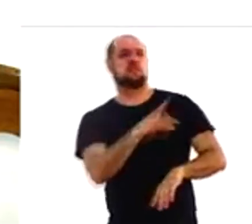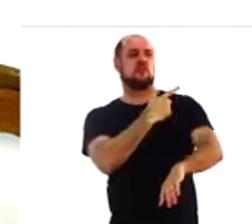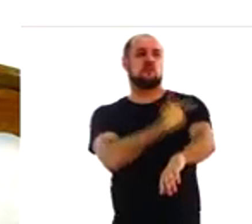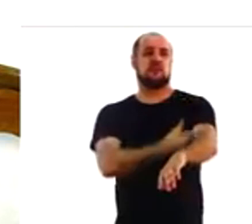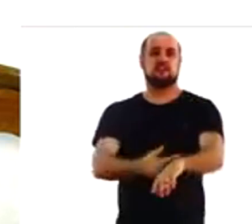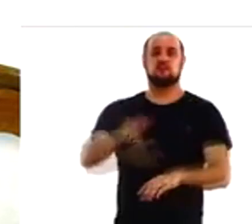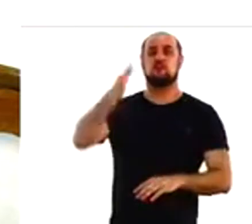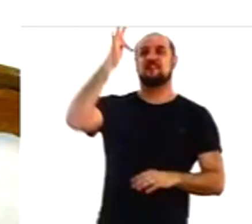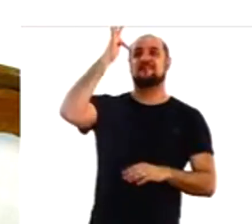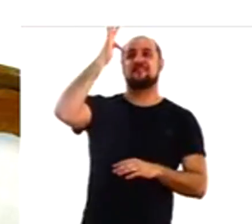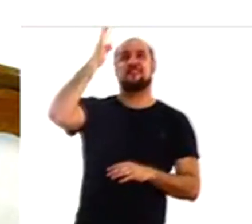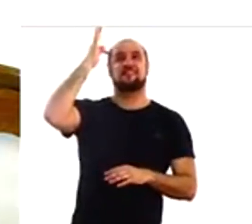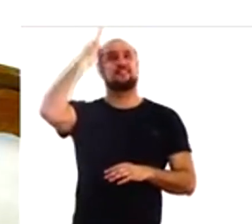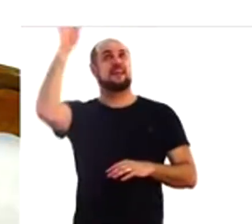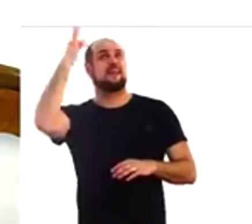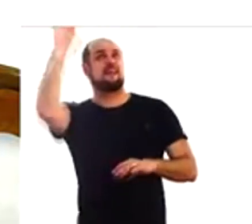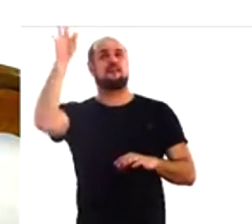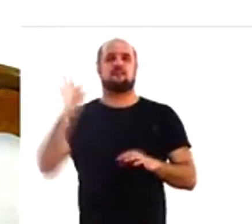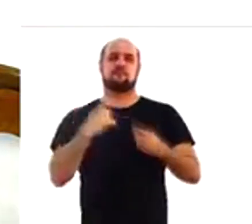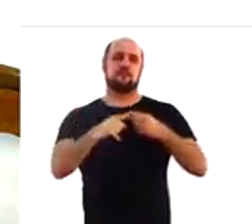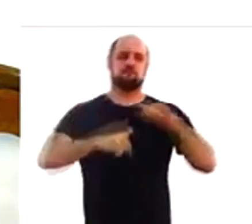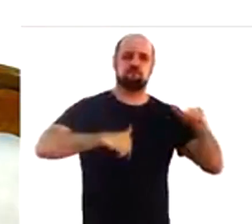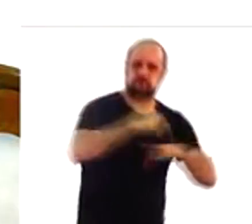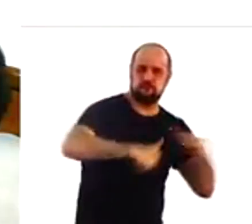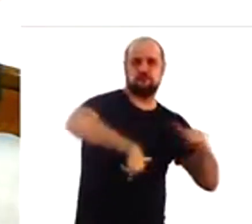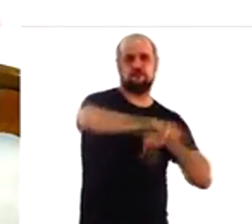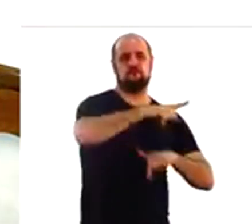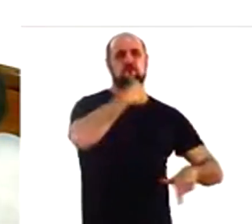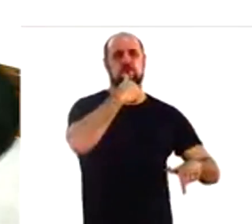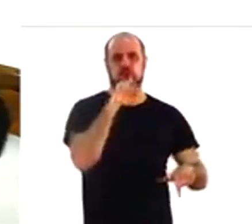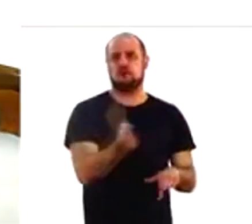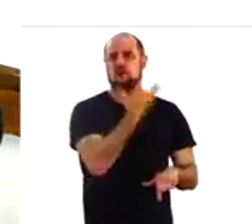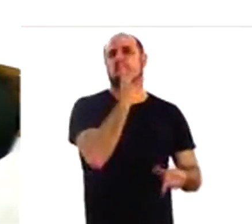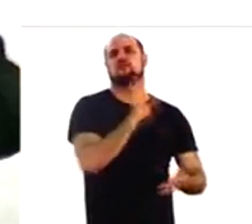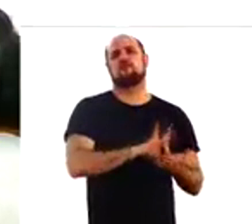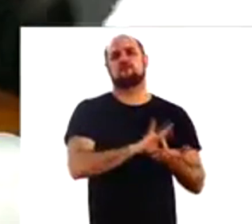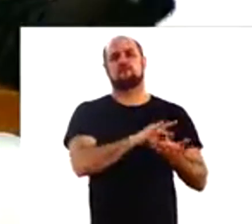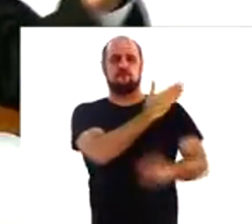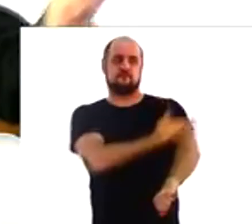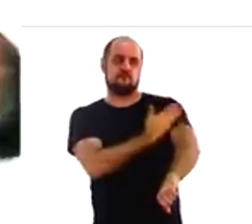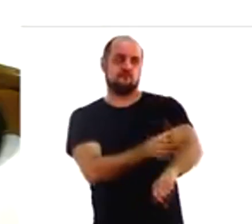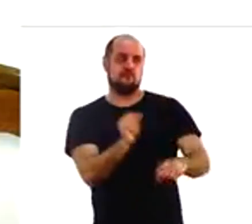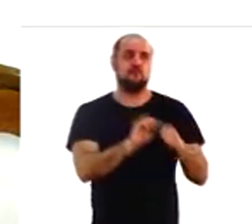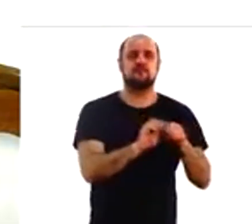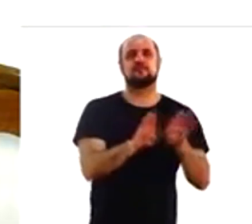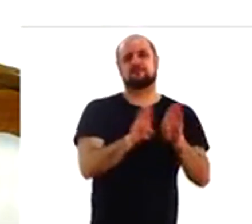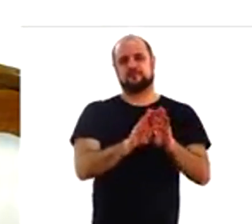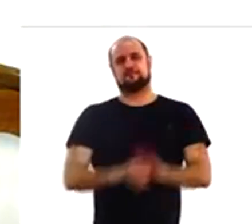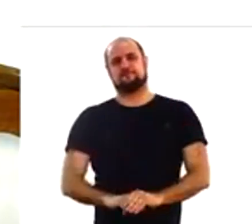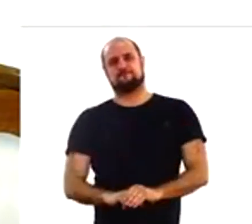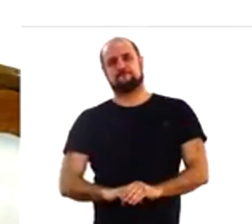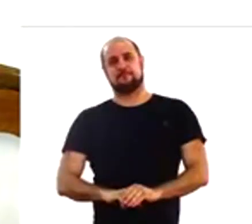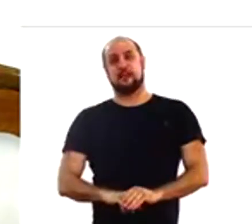teóricas, mas fossem educações mais do que teóricas, educações que permitissem a prática. Esse é o legado da educação